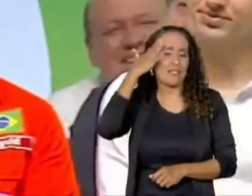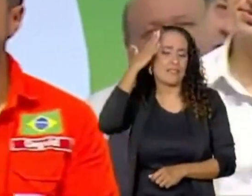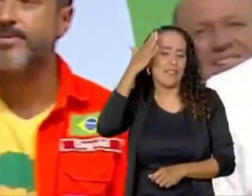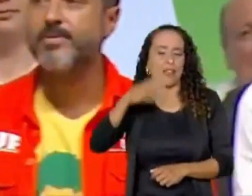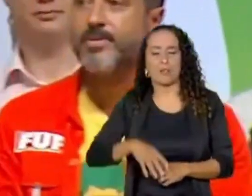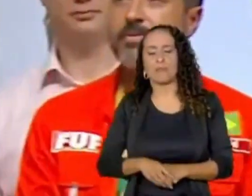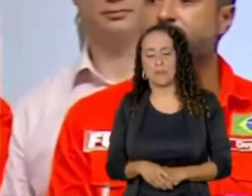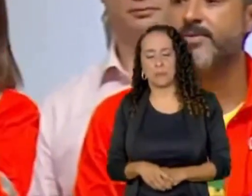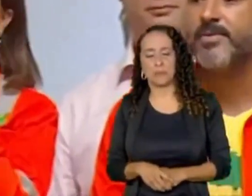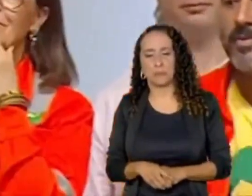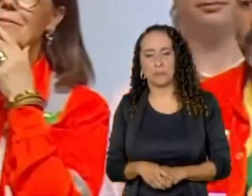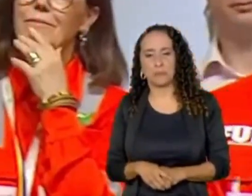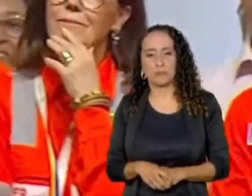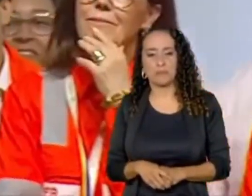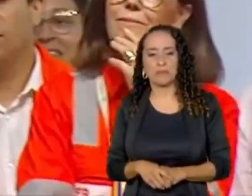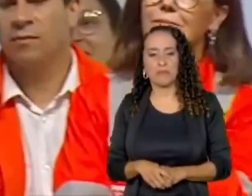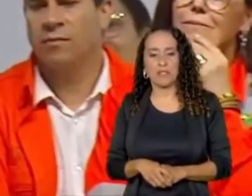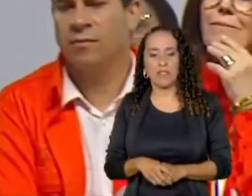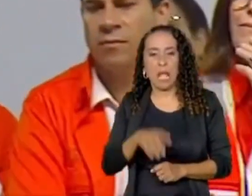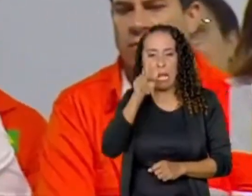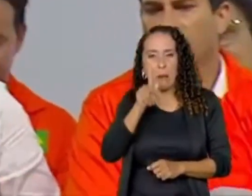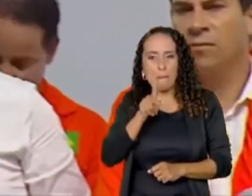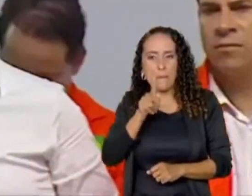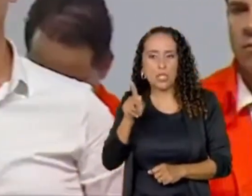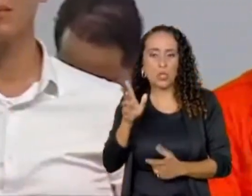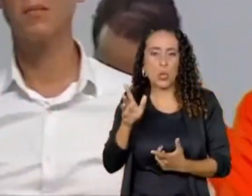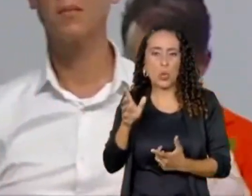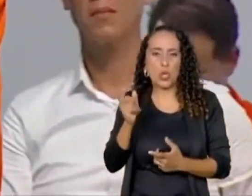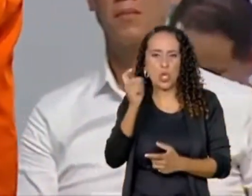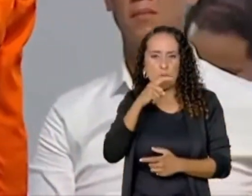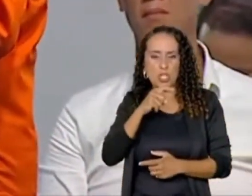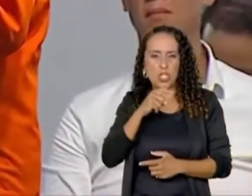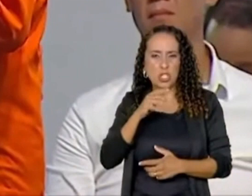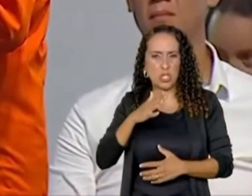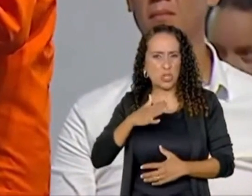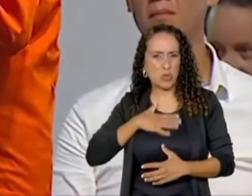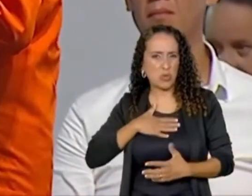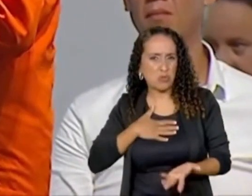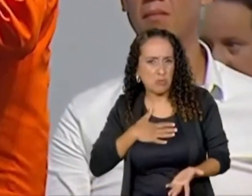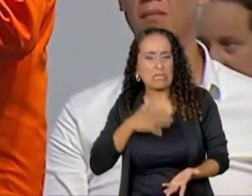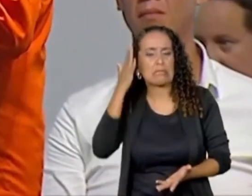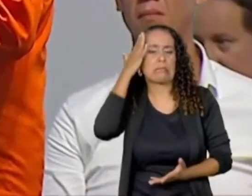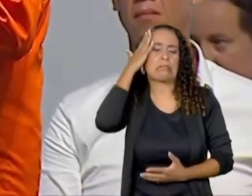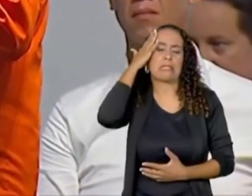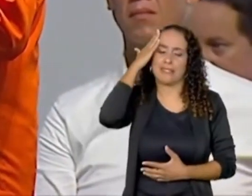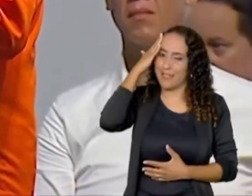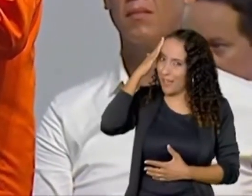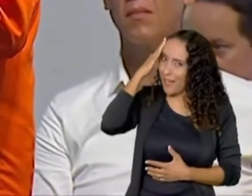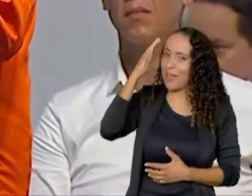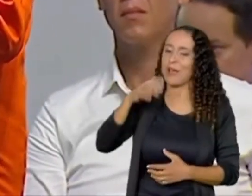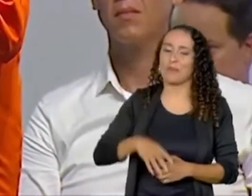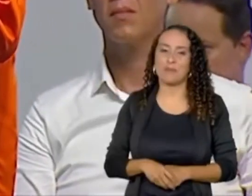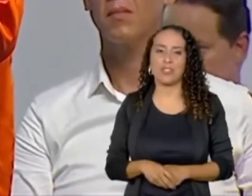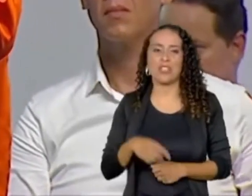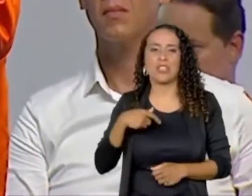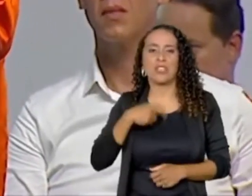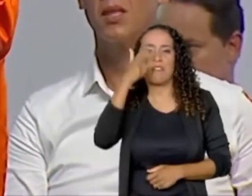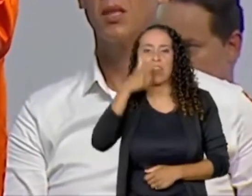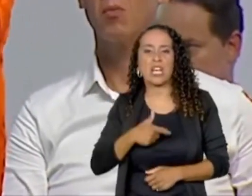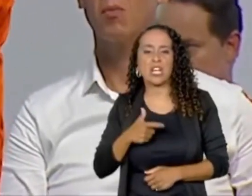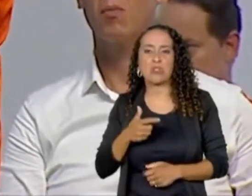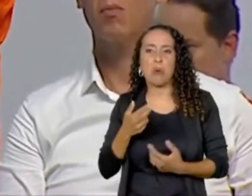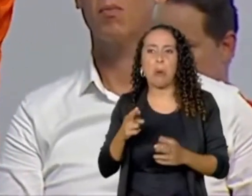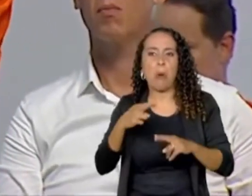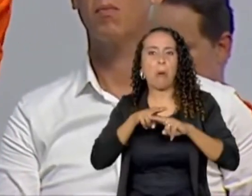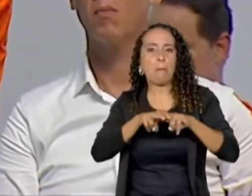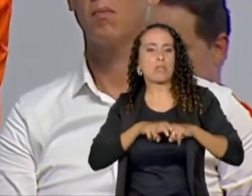Eles sabem. Os pastores que mentiram a meu respeito sabem que não estão falando em nome de uma religião